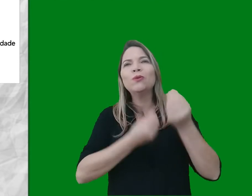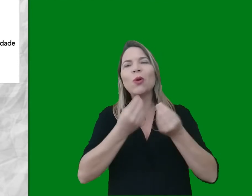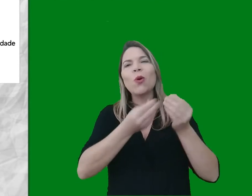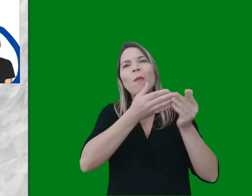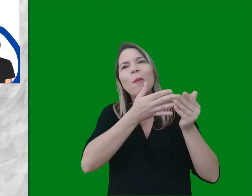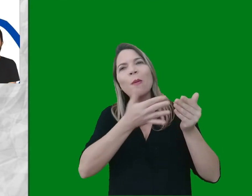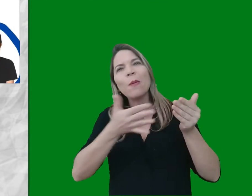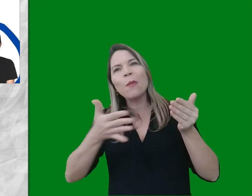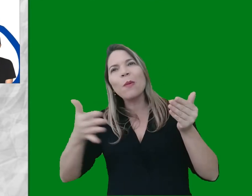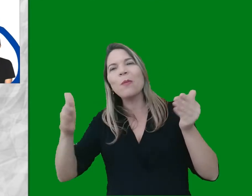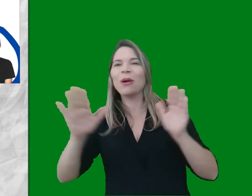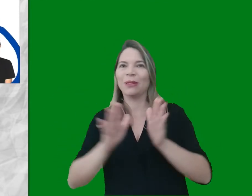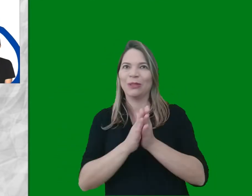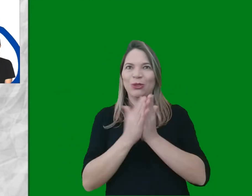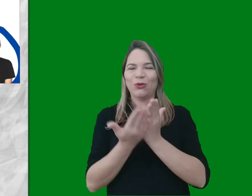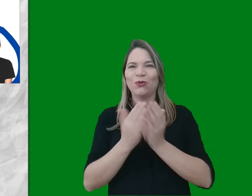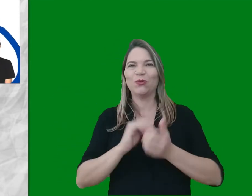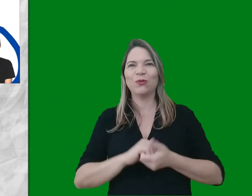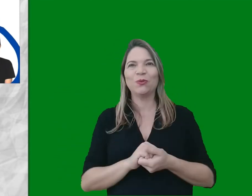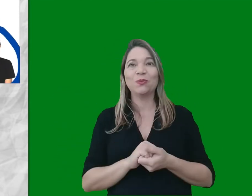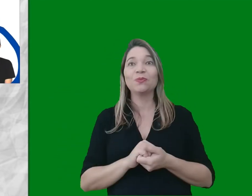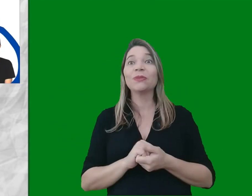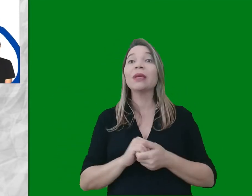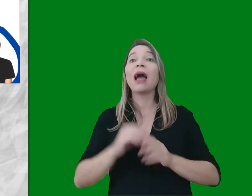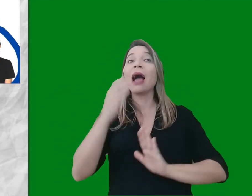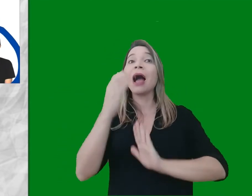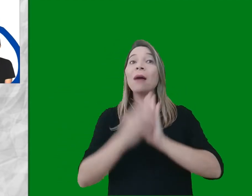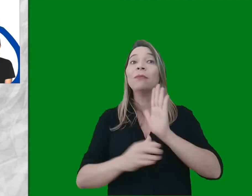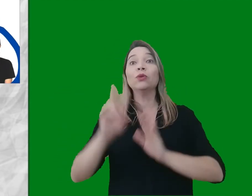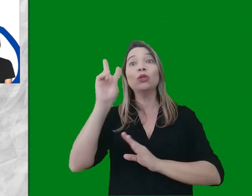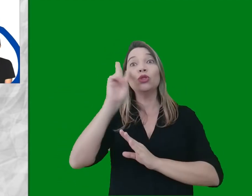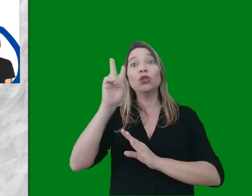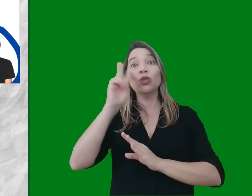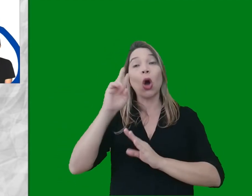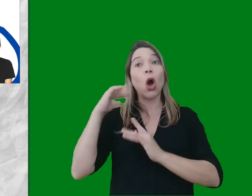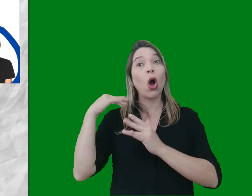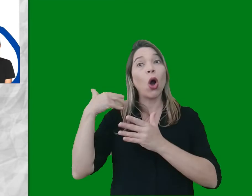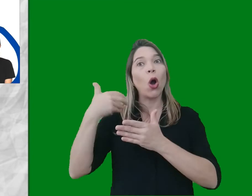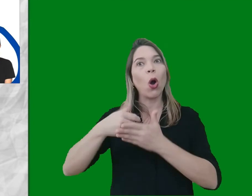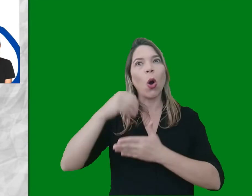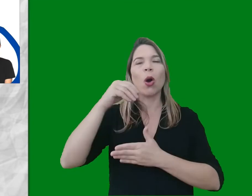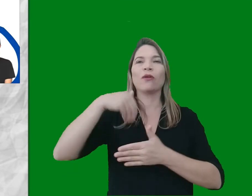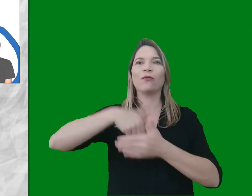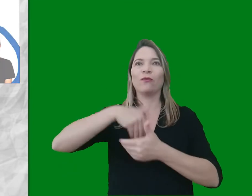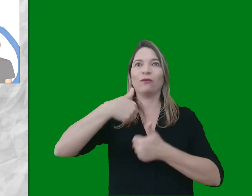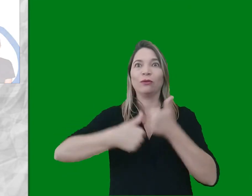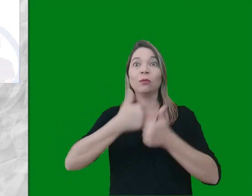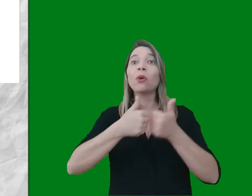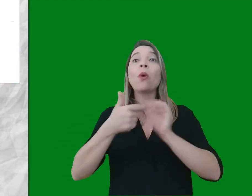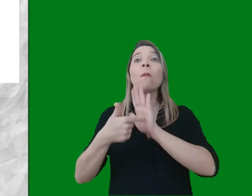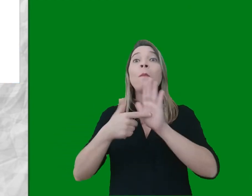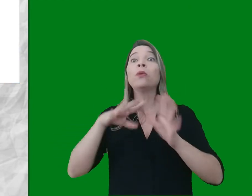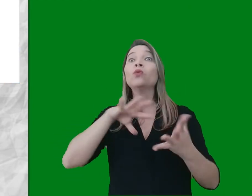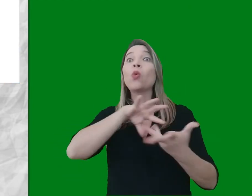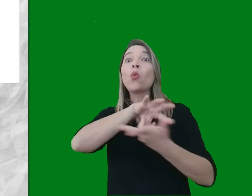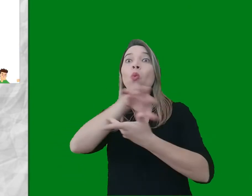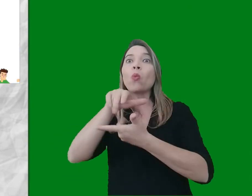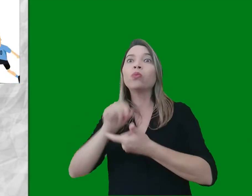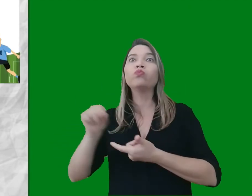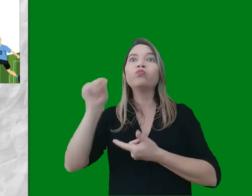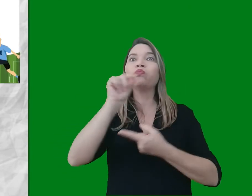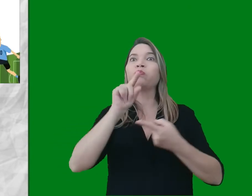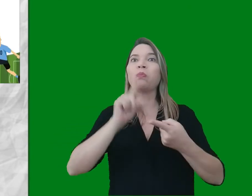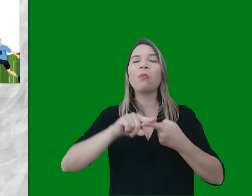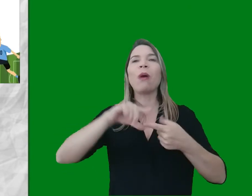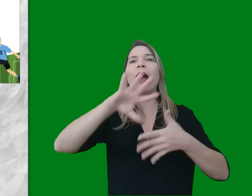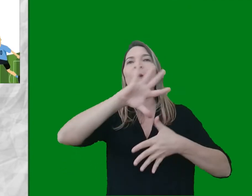no restante do livro. No capítulo História do Futebol, os autores percorrem o mundo apresentando os jogos com bola no pé, passando pela